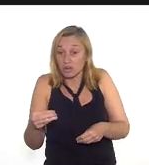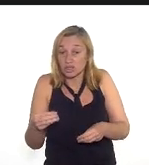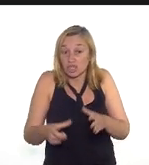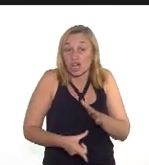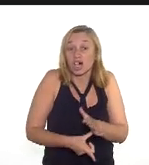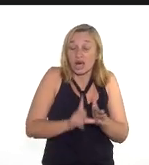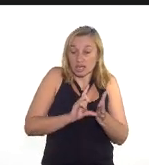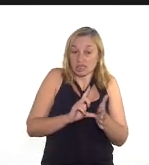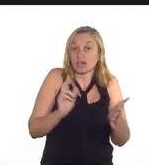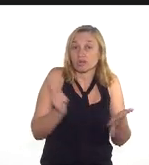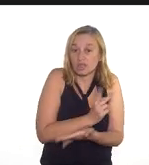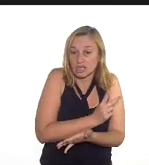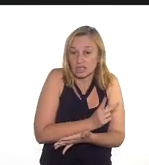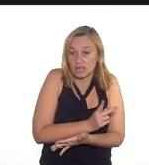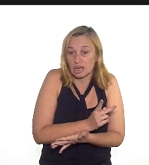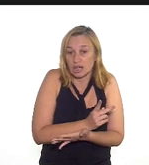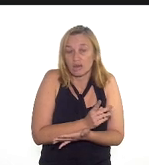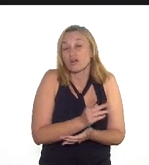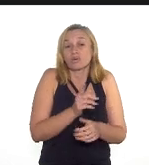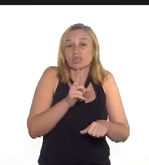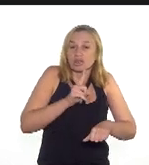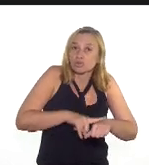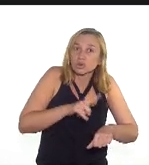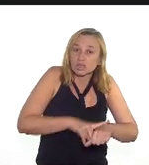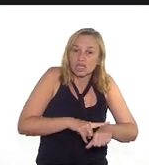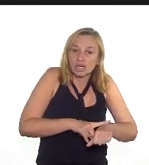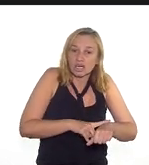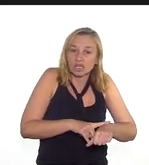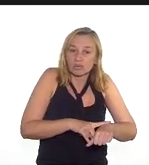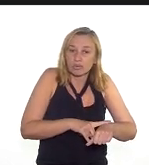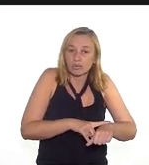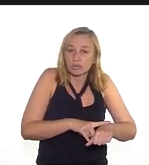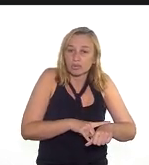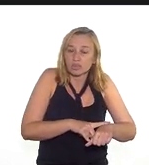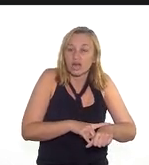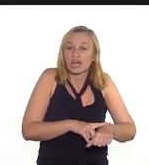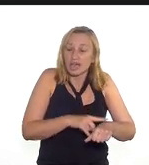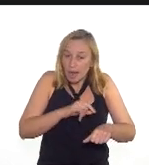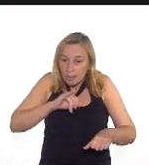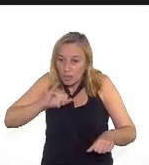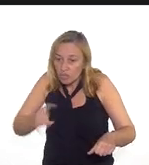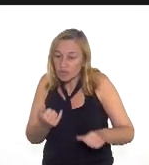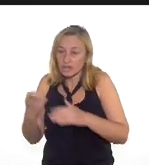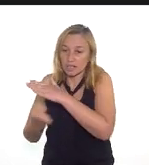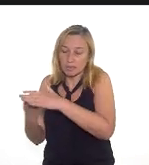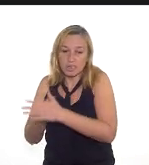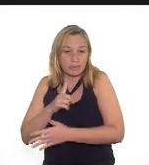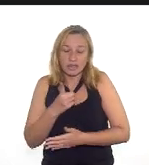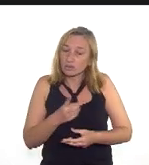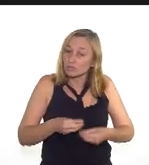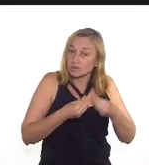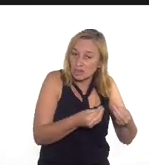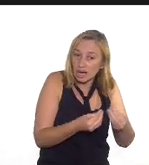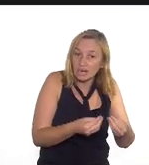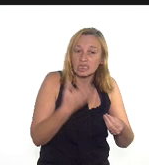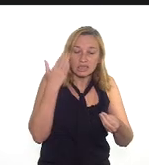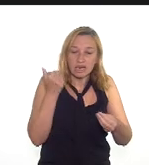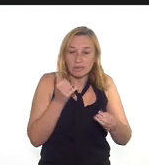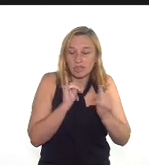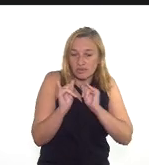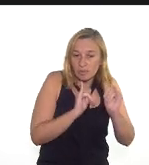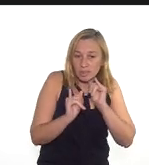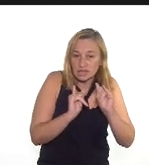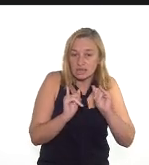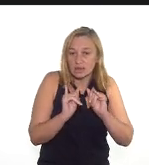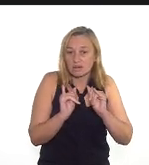prorrogações. Quando está em prazos decadenciais, aí que ela aproveita mesmo para não entregar, porque sabe que vai decair a informação. Então, a gente